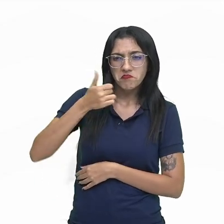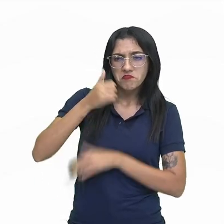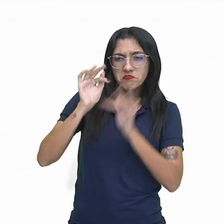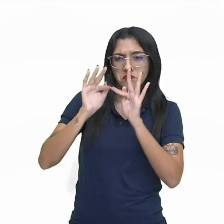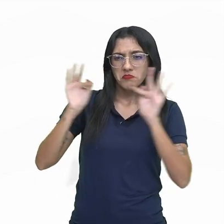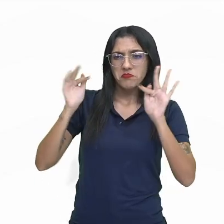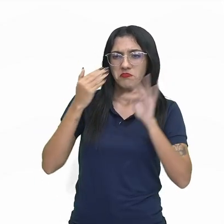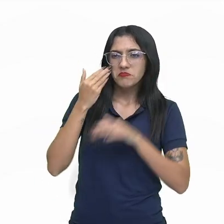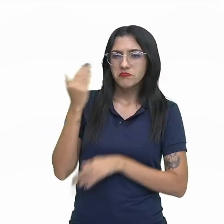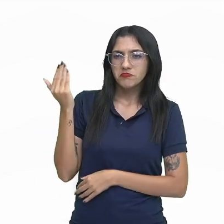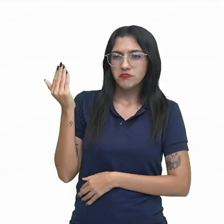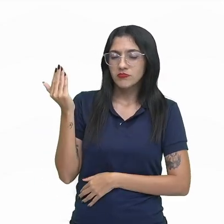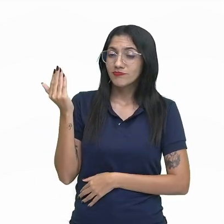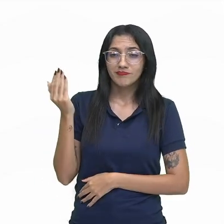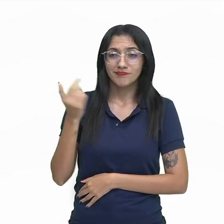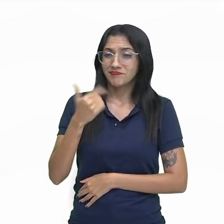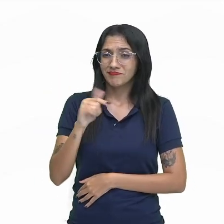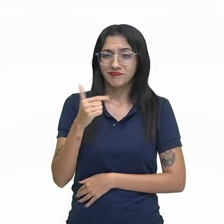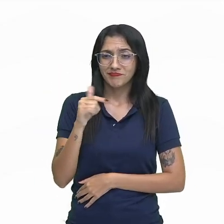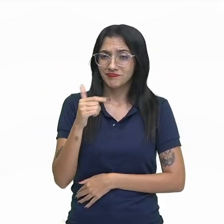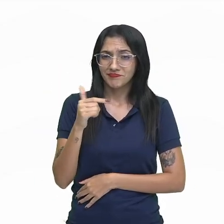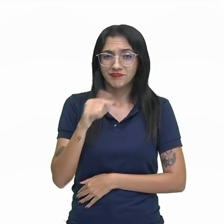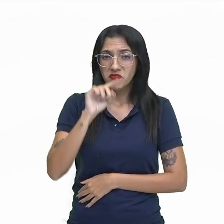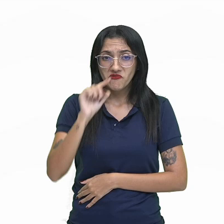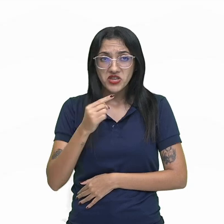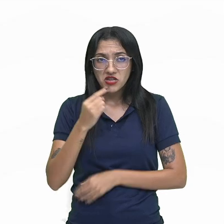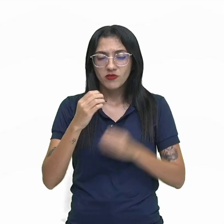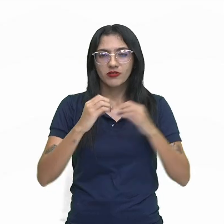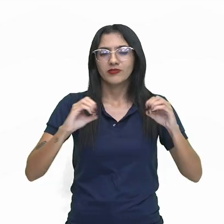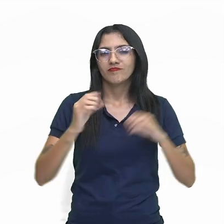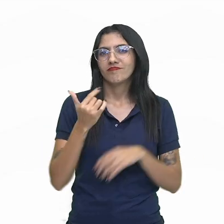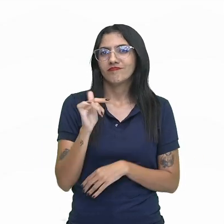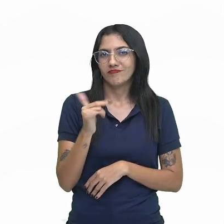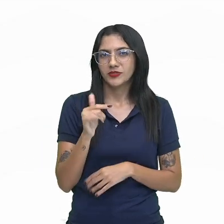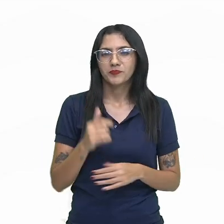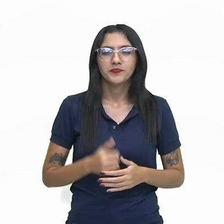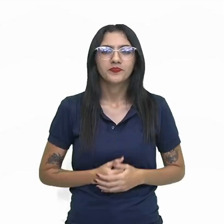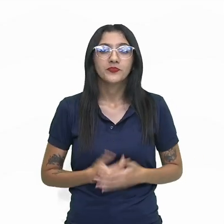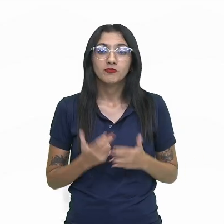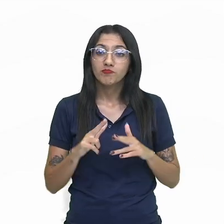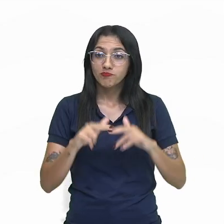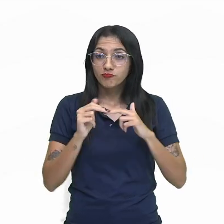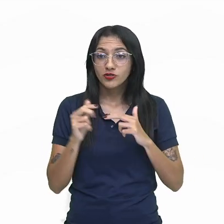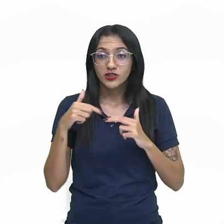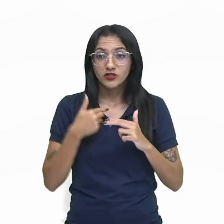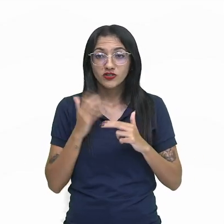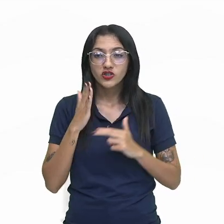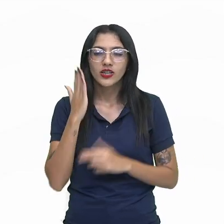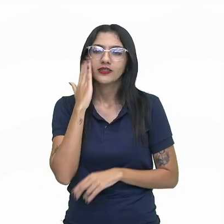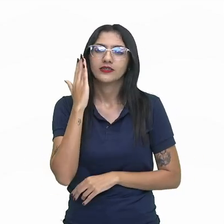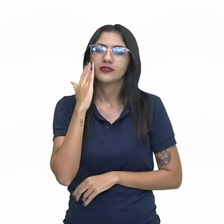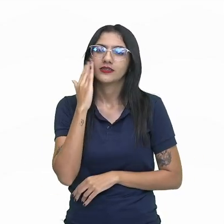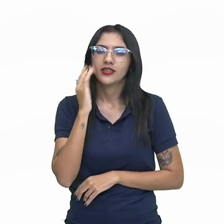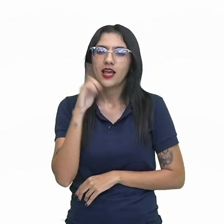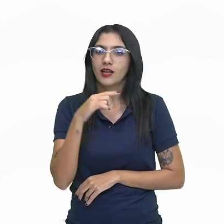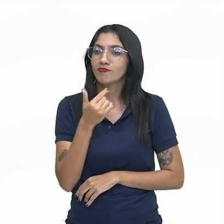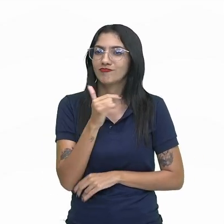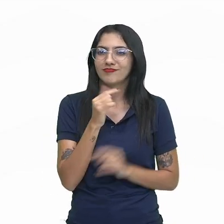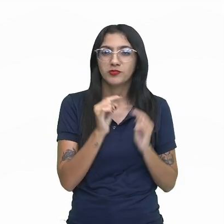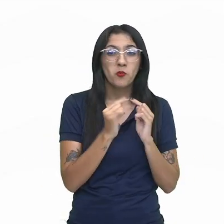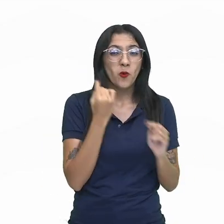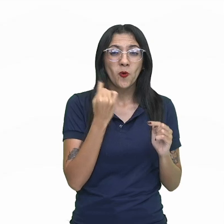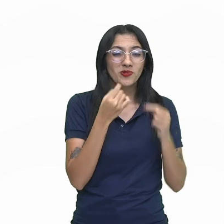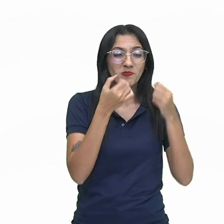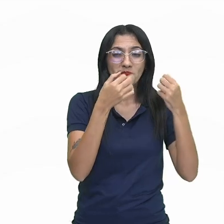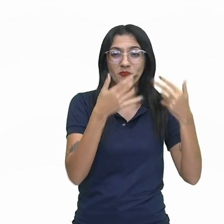subordinada? Não, né? Não está. Então, por isso mesmo, já sei que não é explicativa. Não